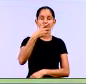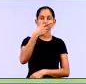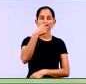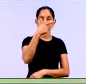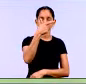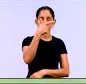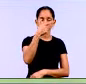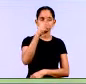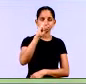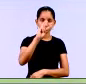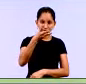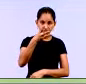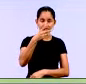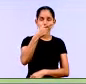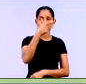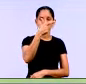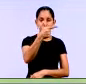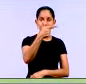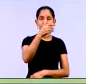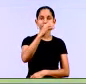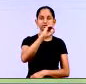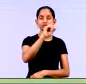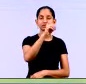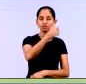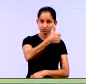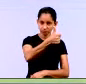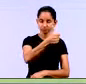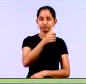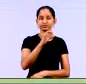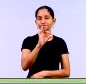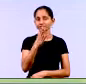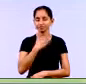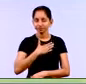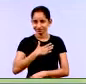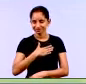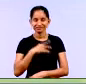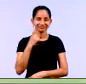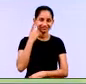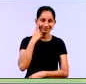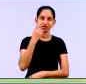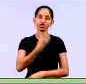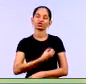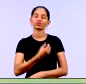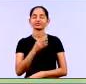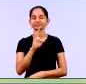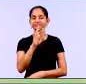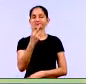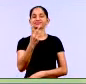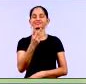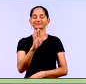3.201. 3.201. Isso. Eu falei errado, falei outra coisa, foi? Vamos lá,